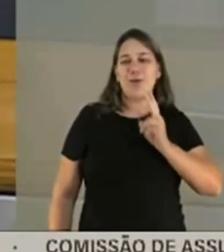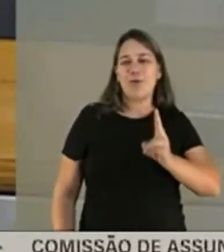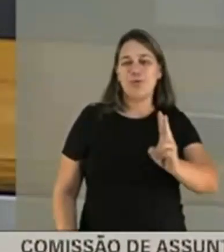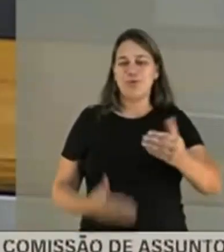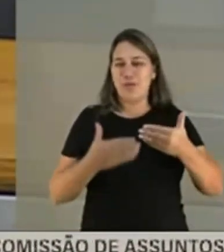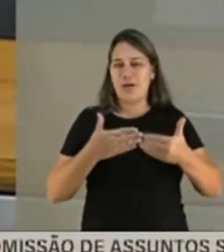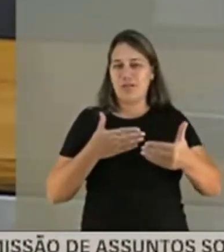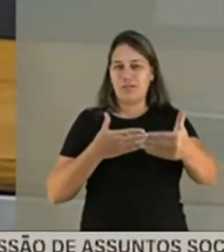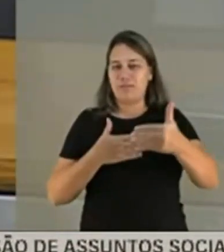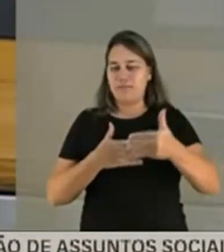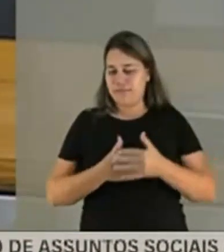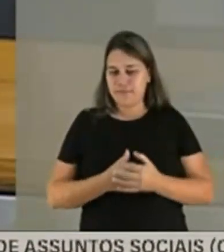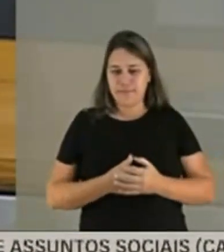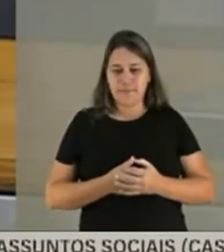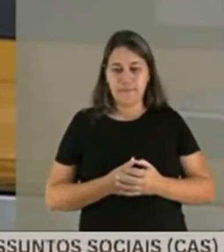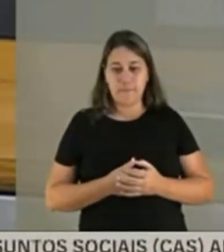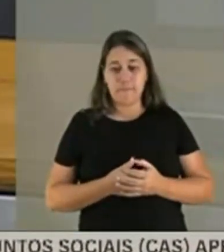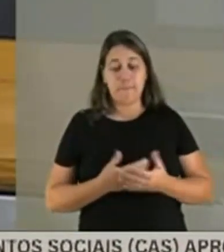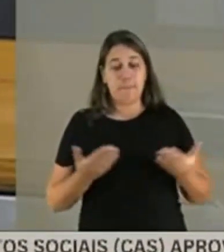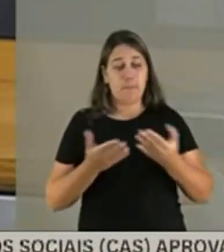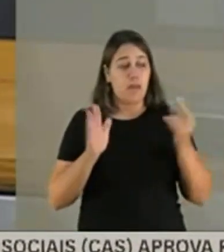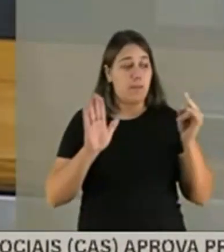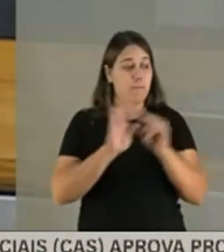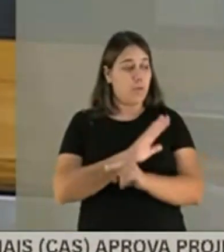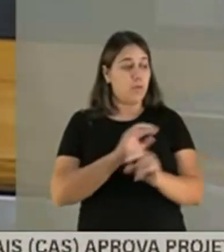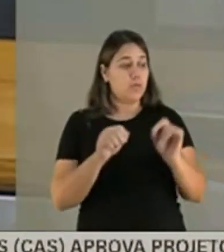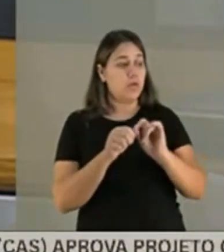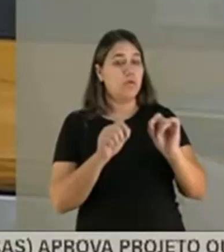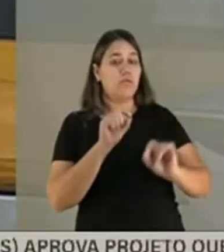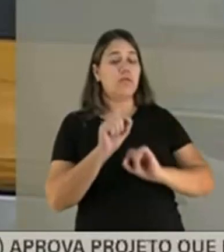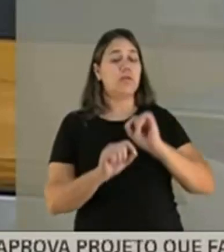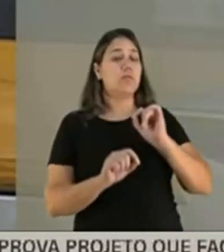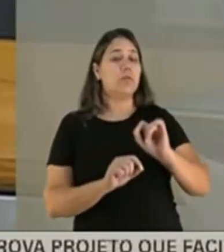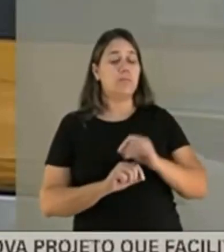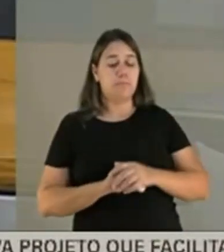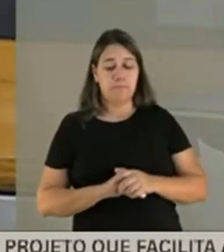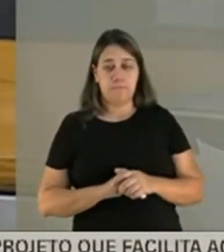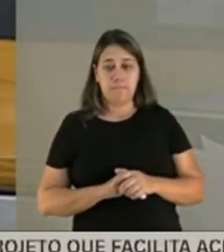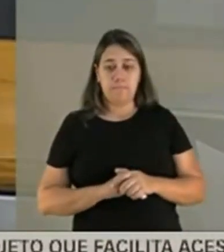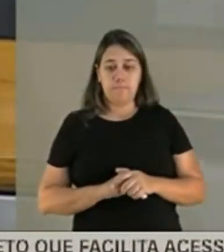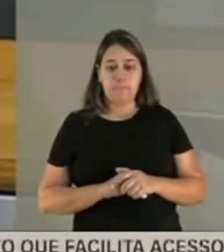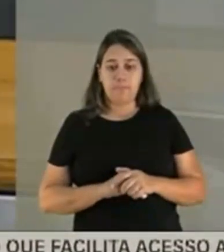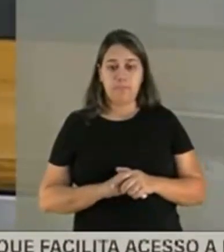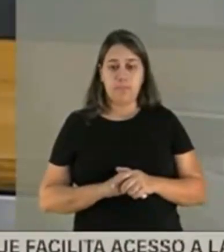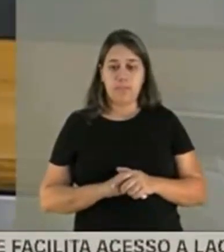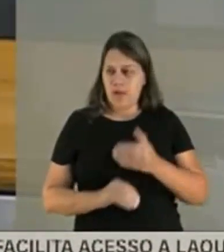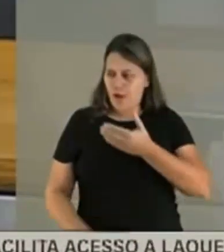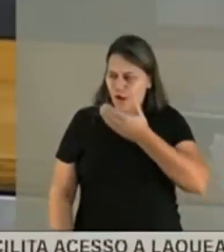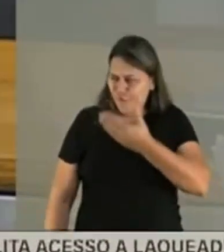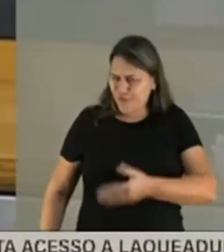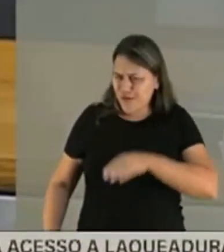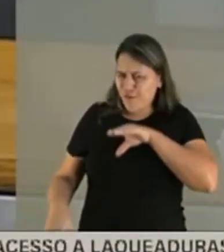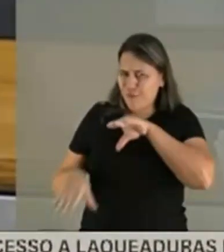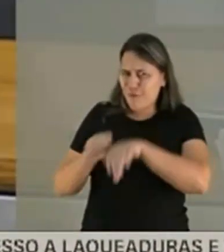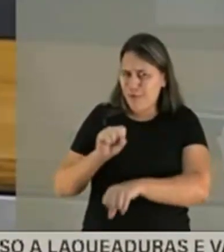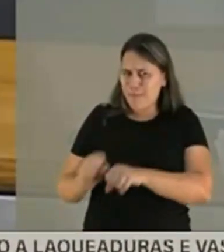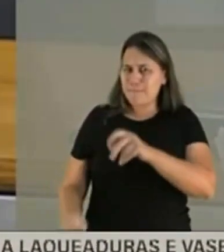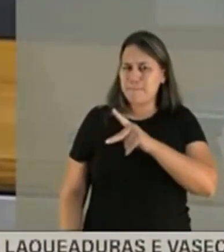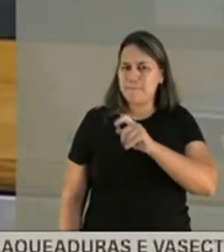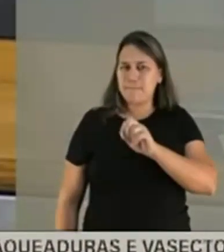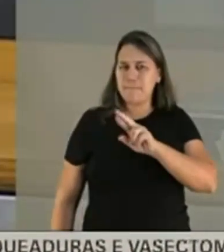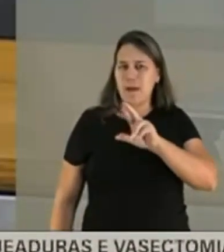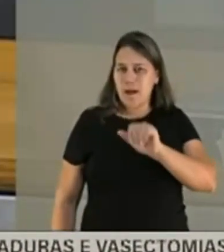frente. Pergunta que eu faço, senhor Elton, ao senhor é o seguinte: o senhor é graduado no Pará,